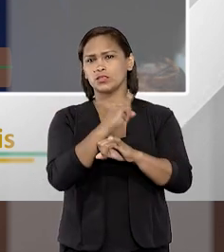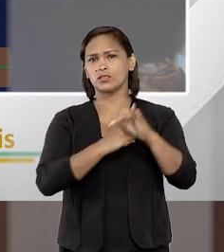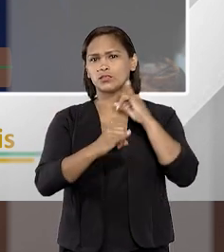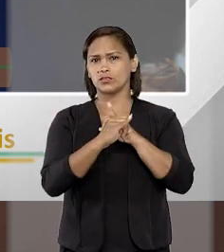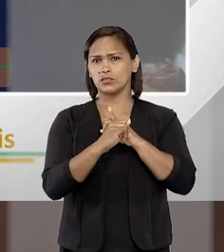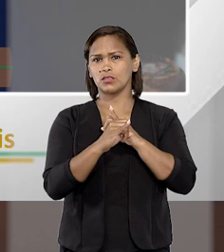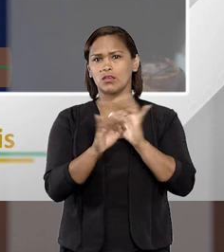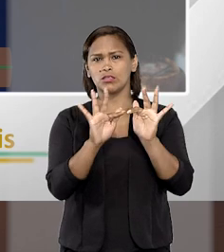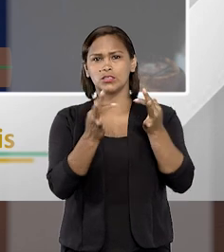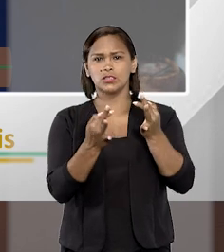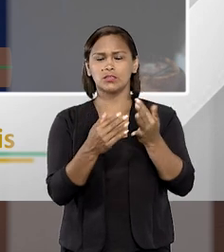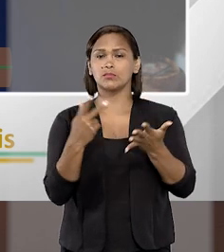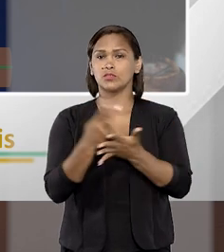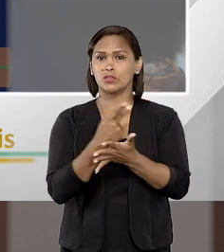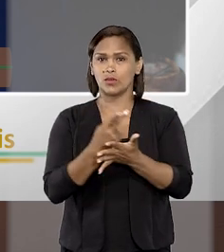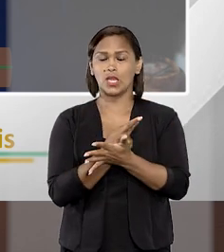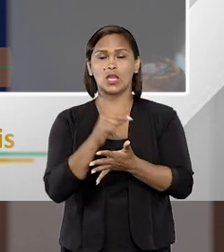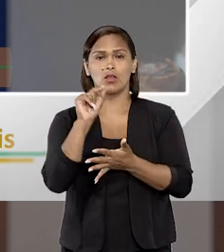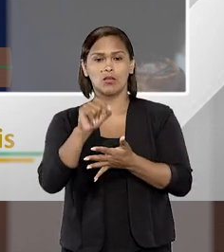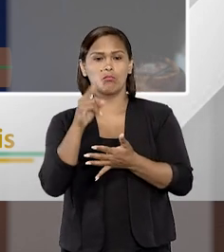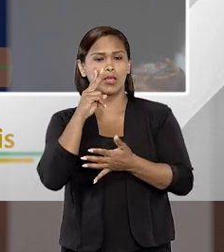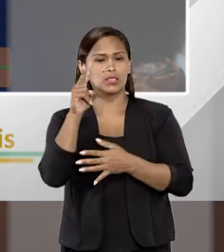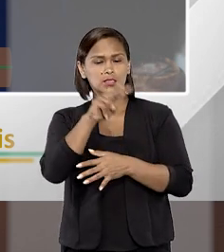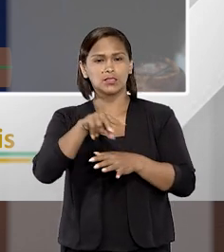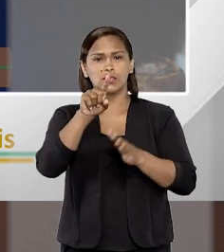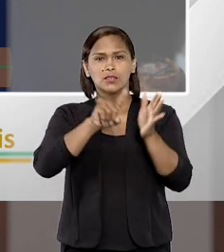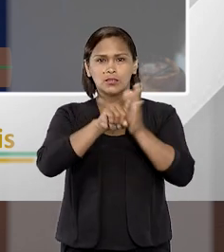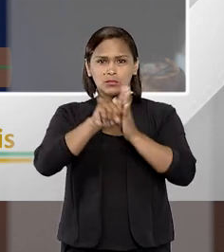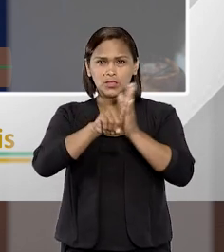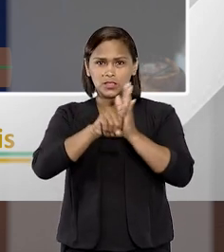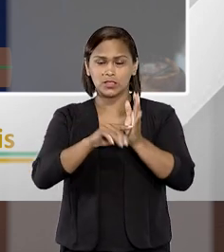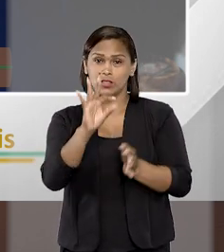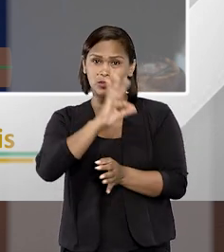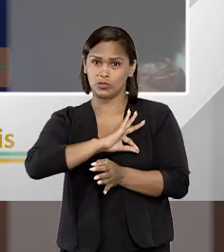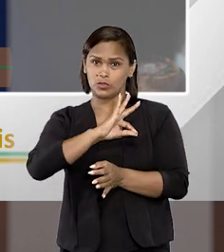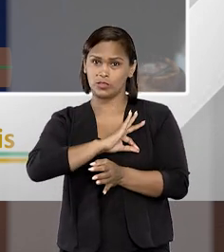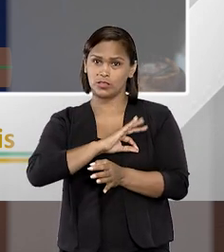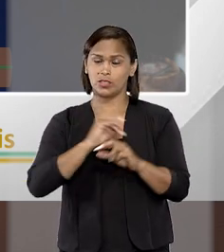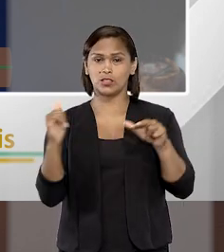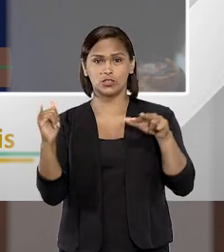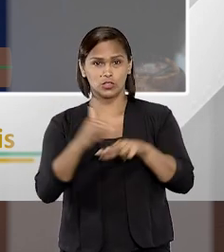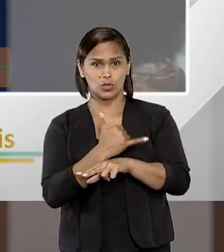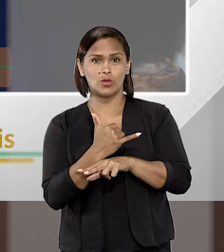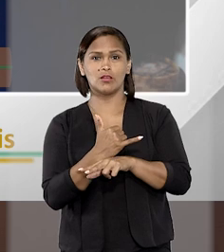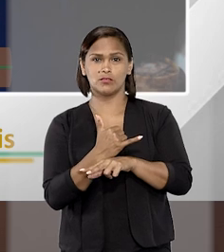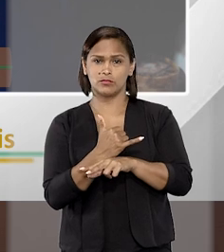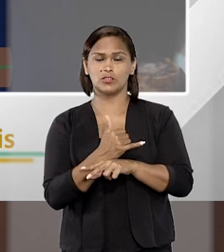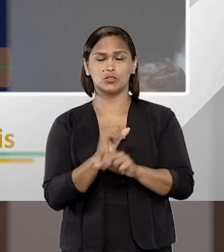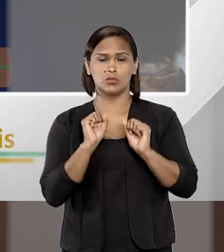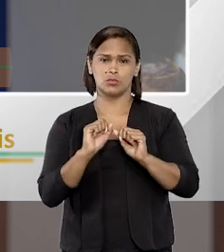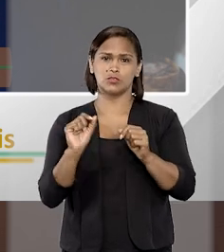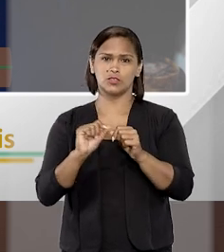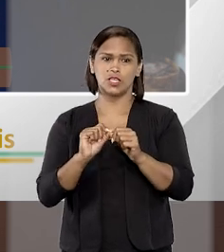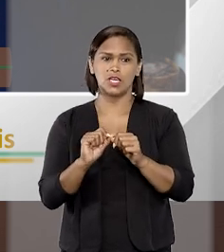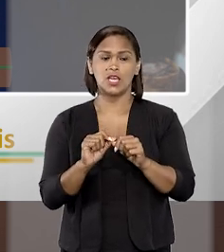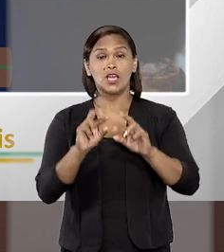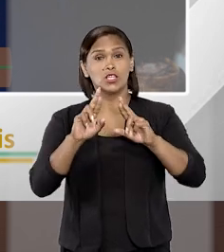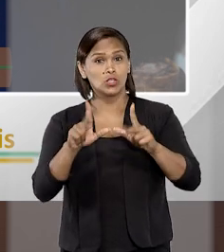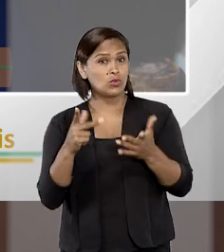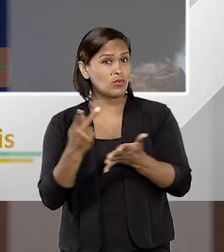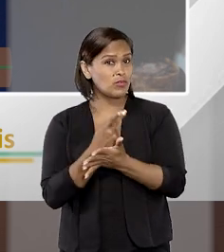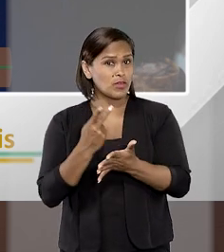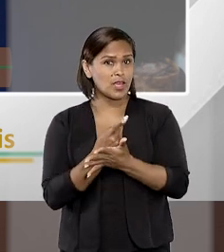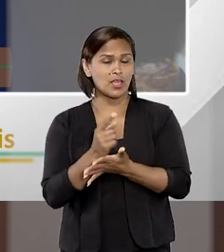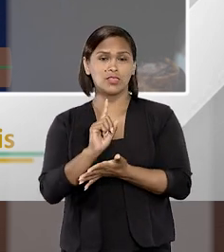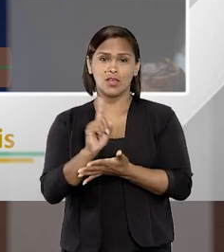tão tão falho Quanto é essa pesquisa que a autoridade policial a vítima mas eu estou dizendo que seja